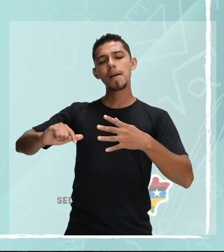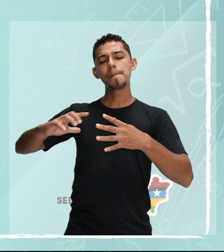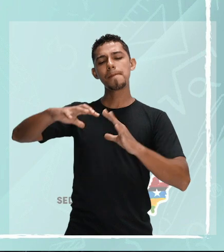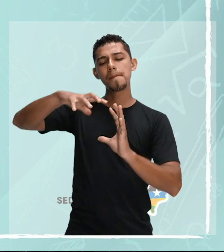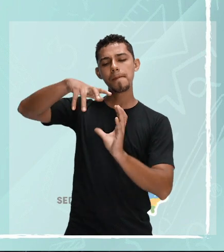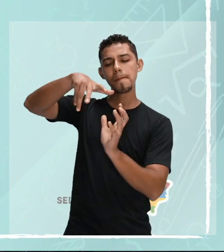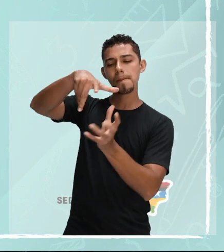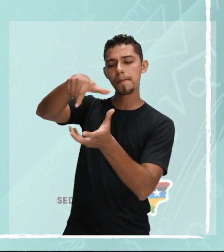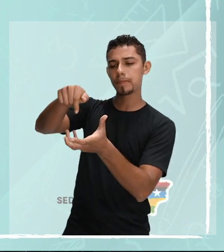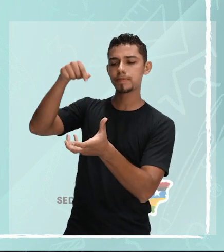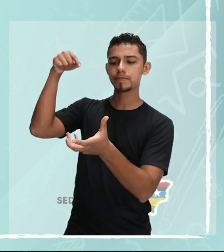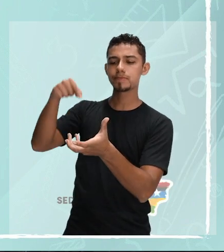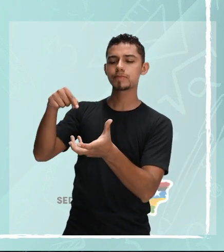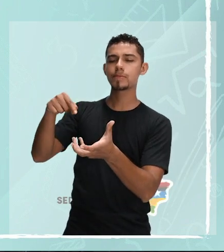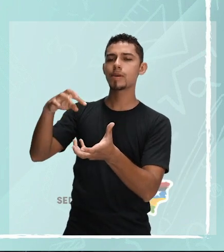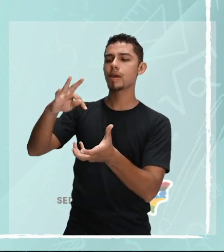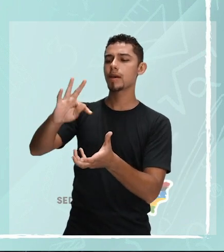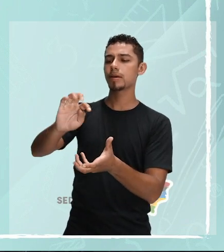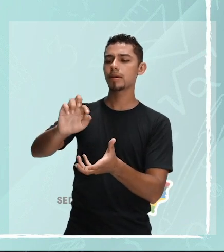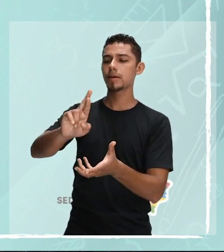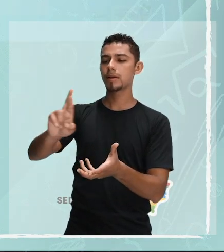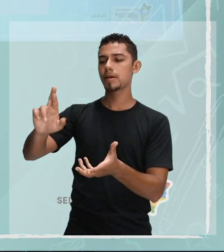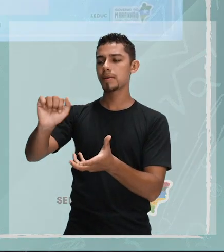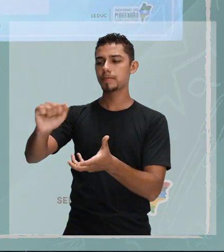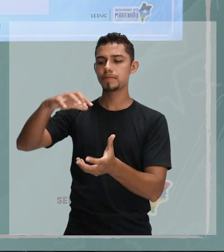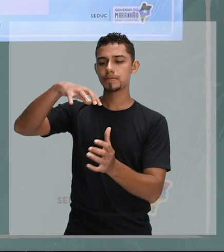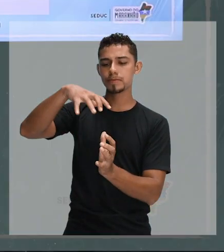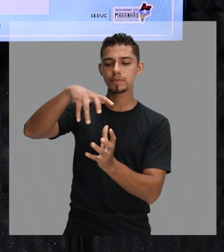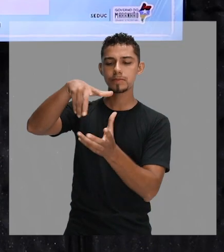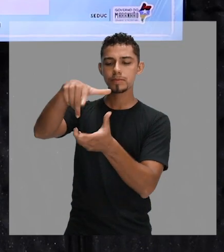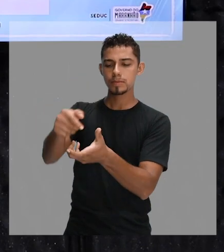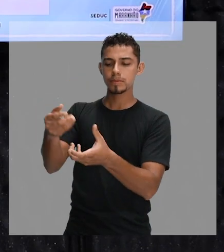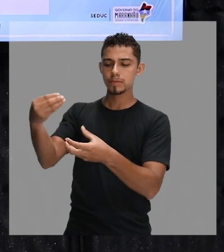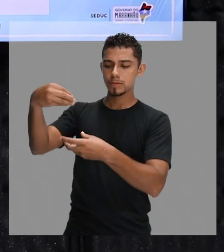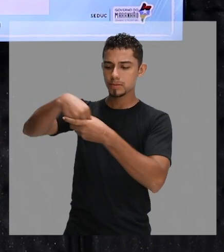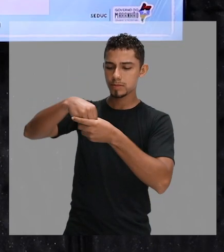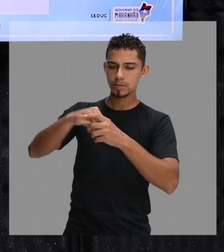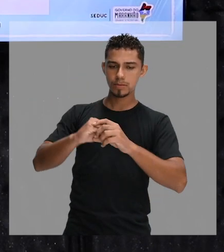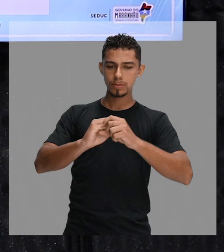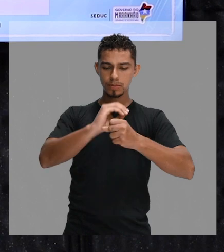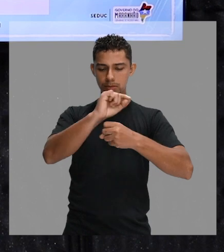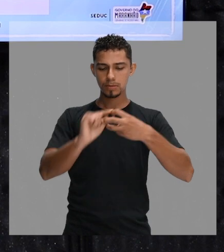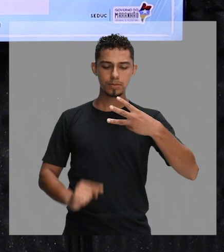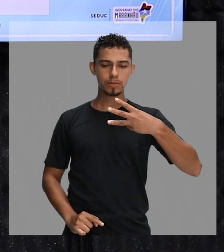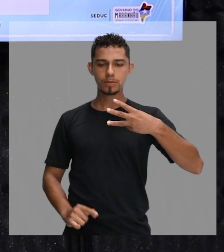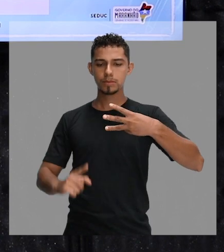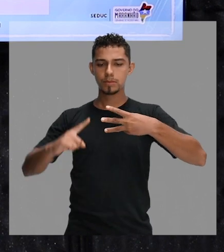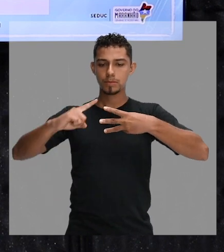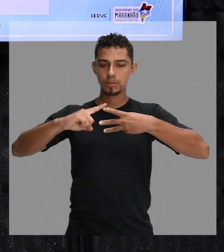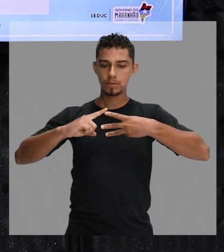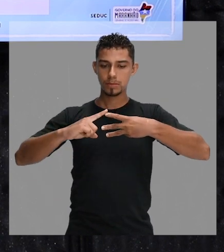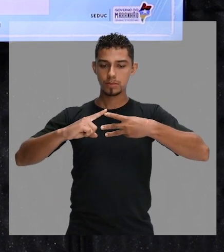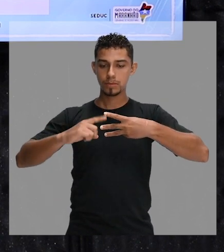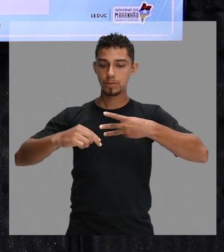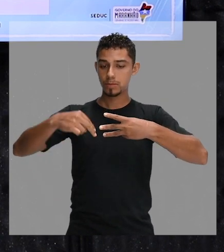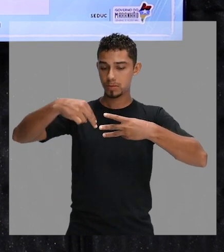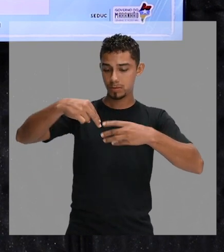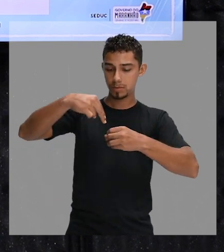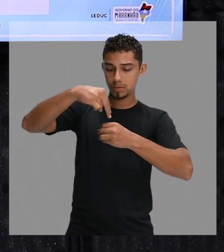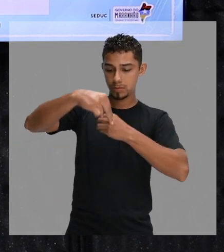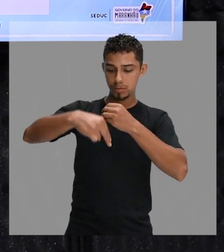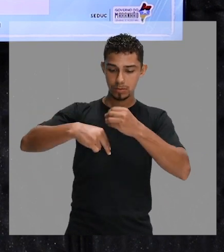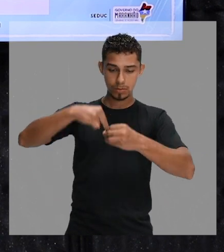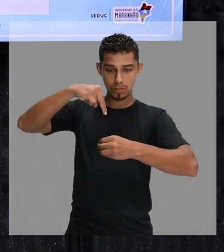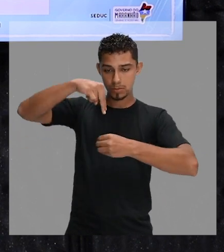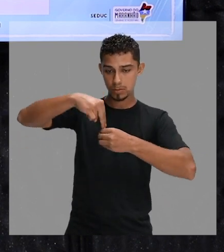O planeta Terra, ele possui na sua estrutura interna basicamente 3 camadas. O núcleo, que é